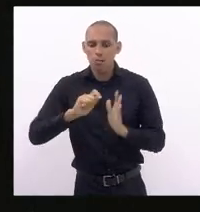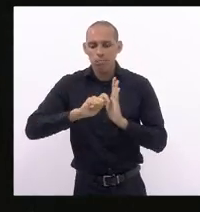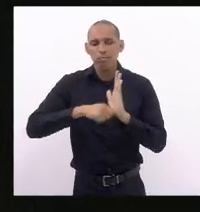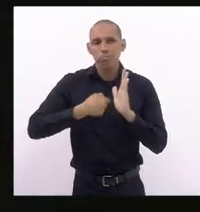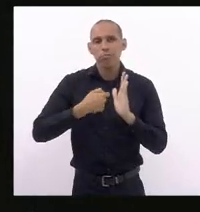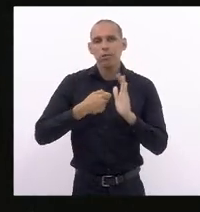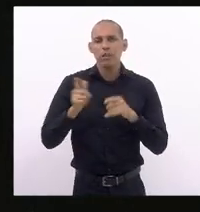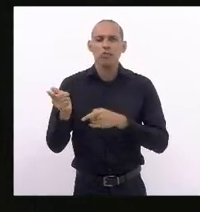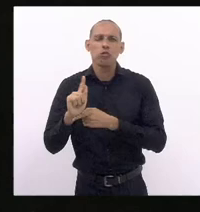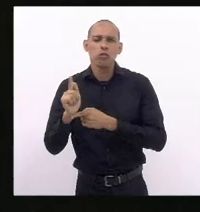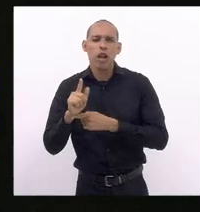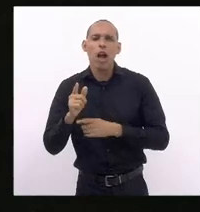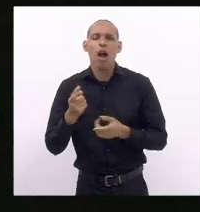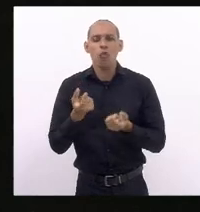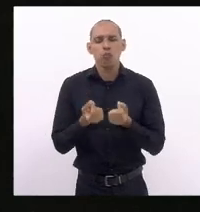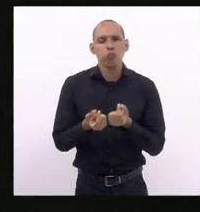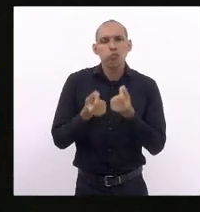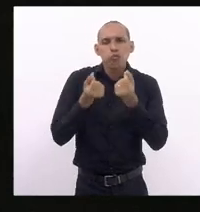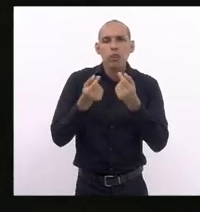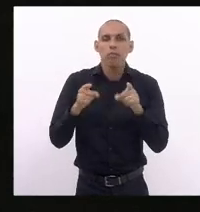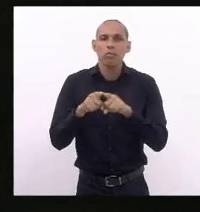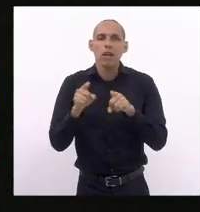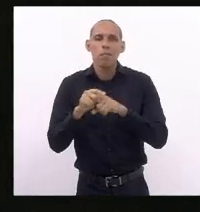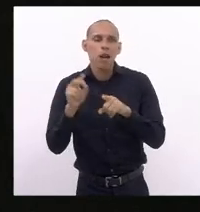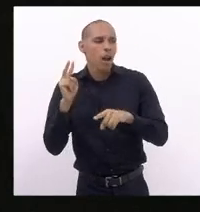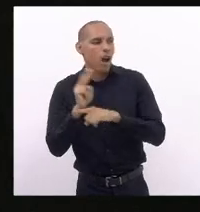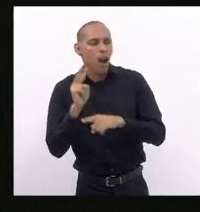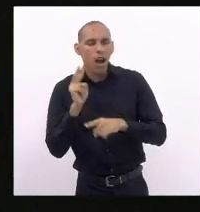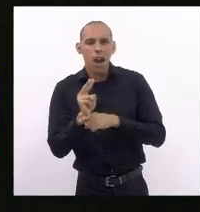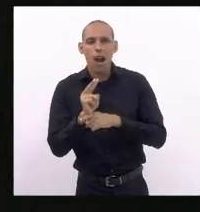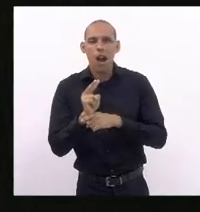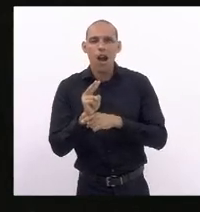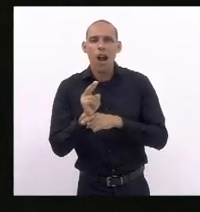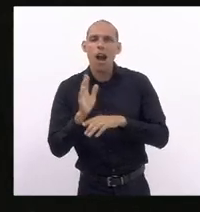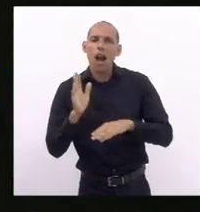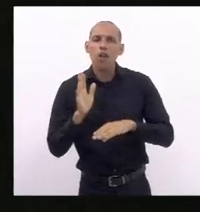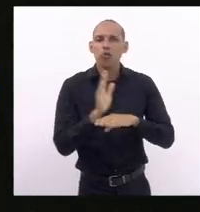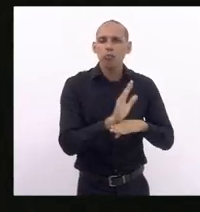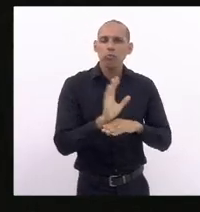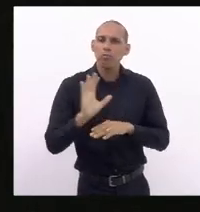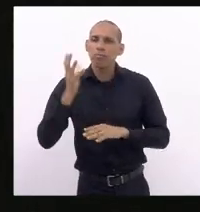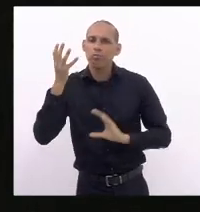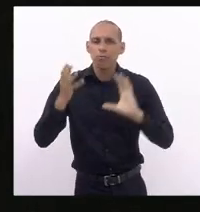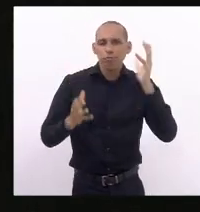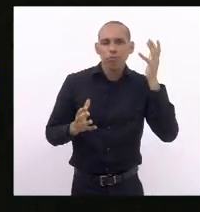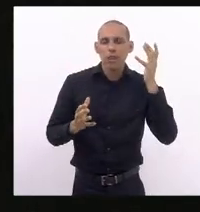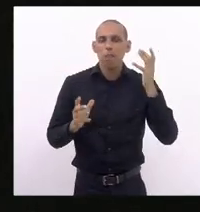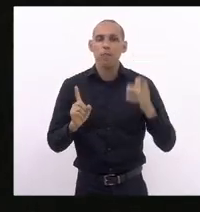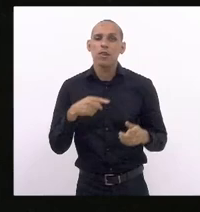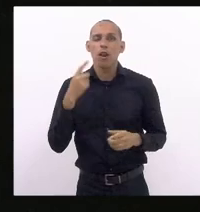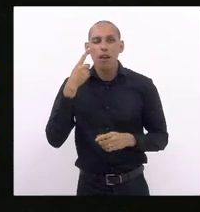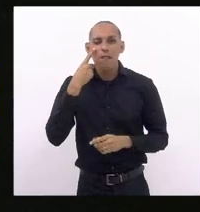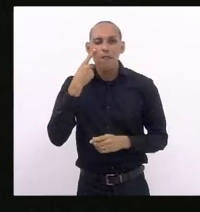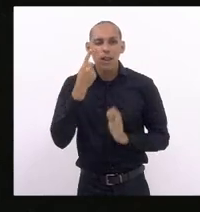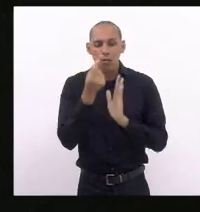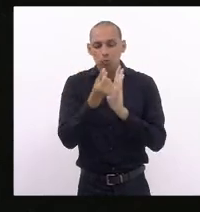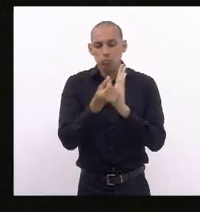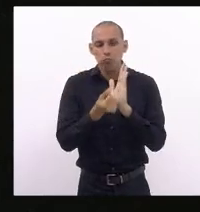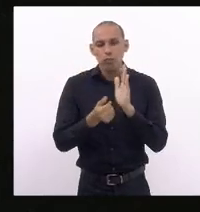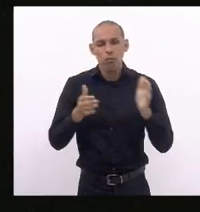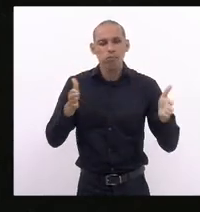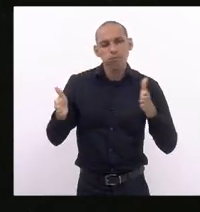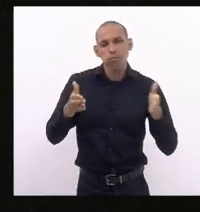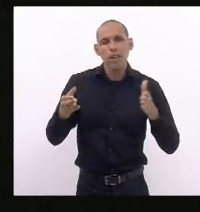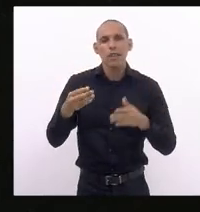recursos e reparação de acidentes e catástrofes, nós tivemos a previsão orçamentária de